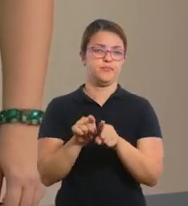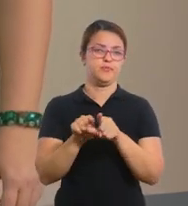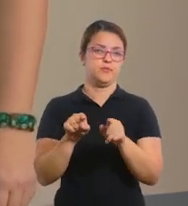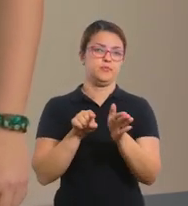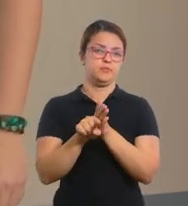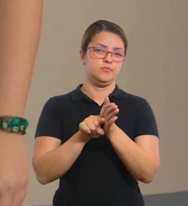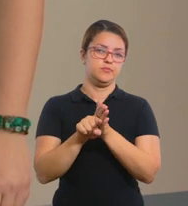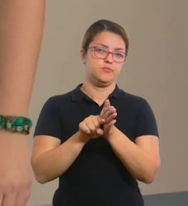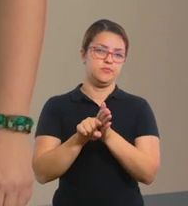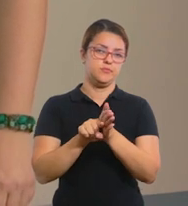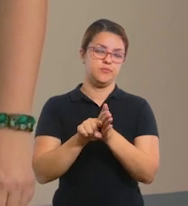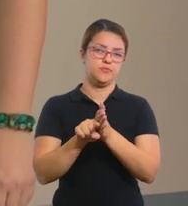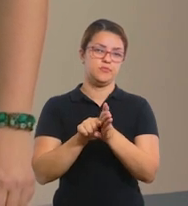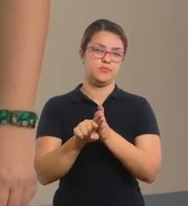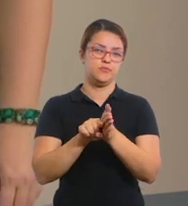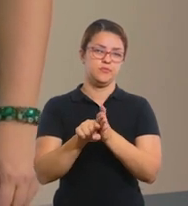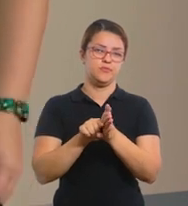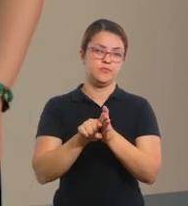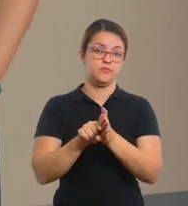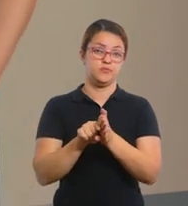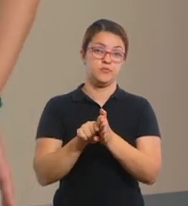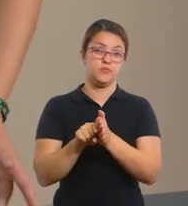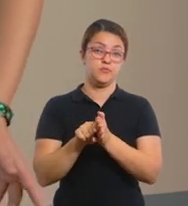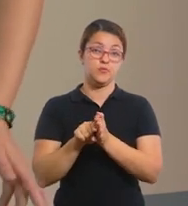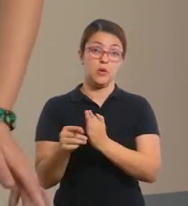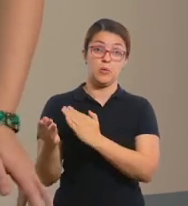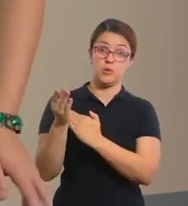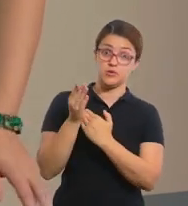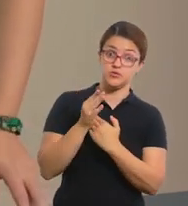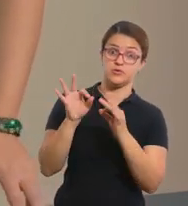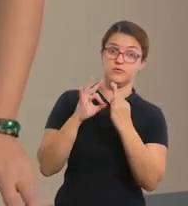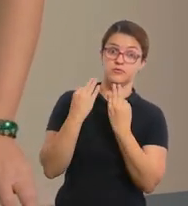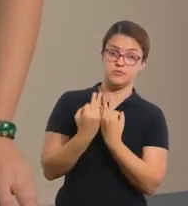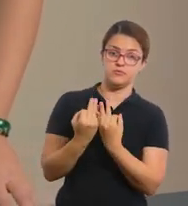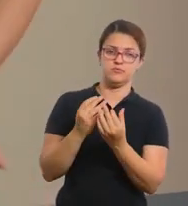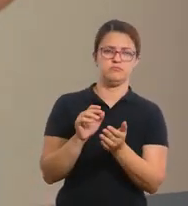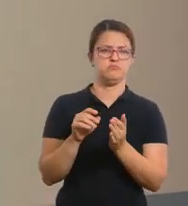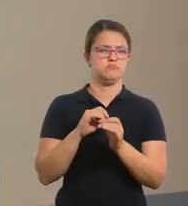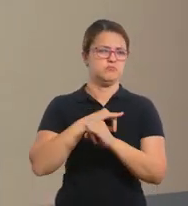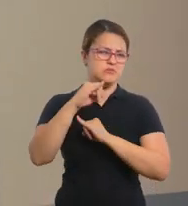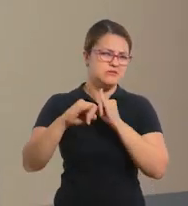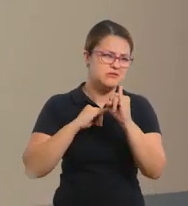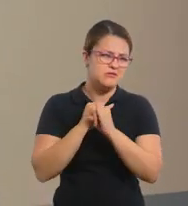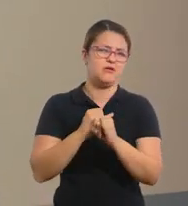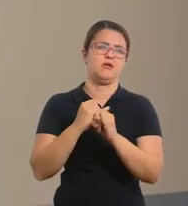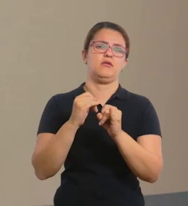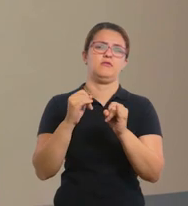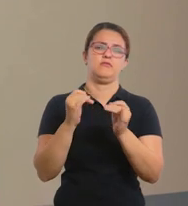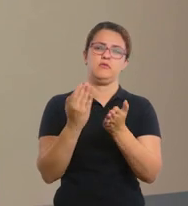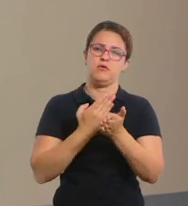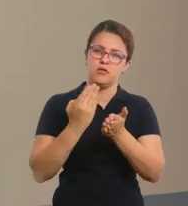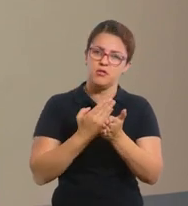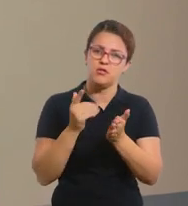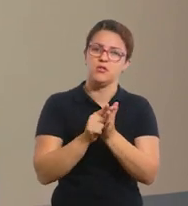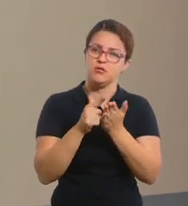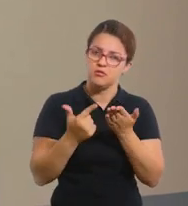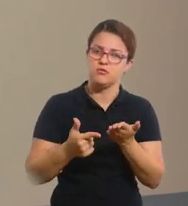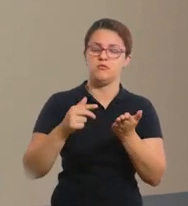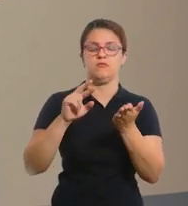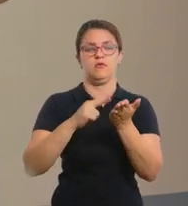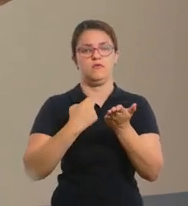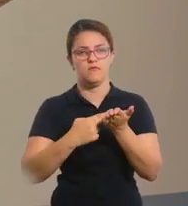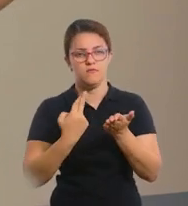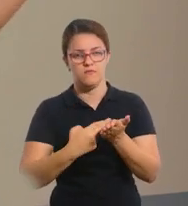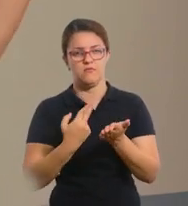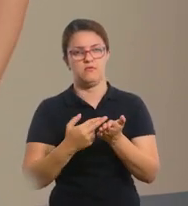e você também pode fazer uma pesquisa com ajuda dos seus familiares pesquise internet livros jornais